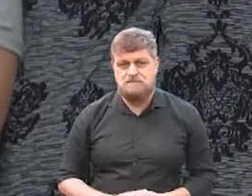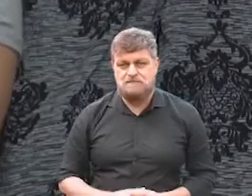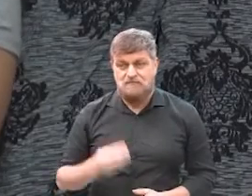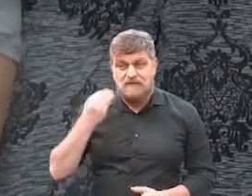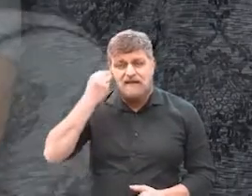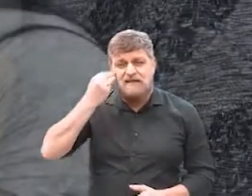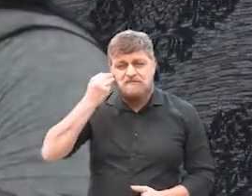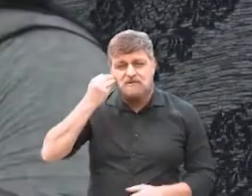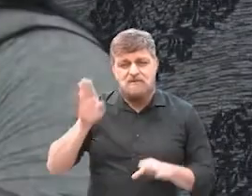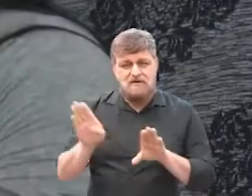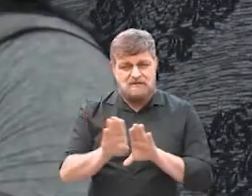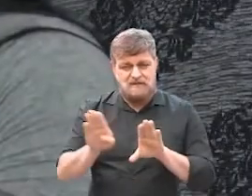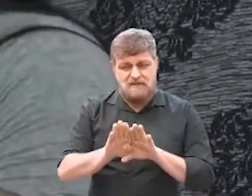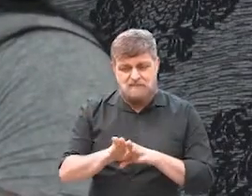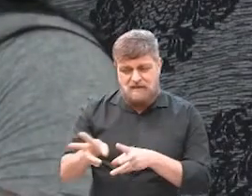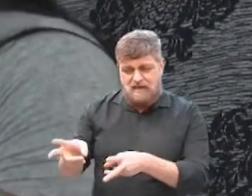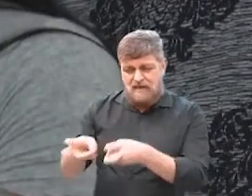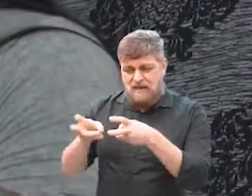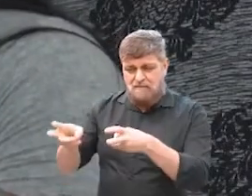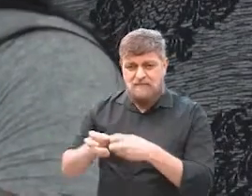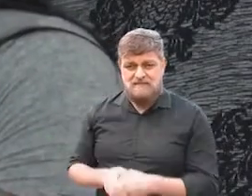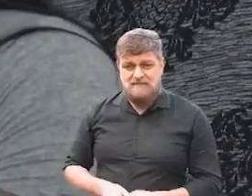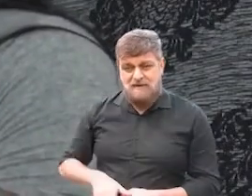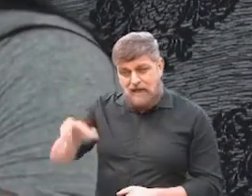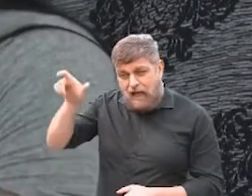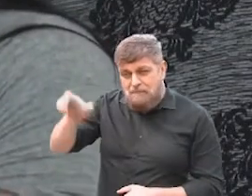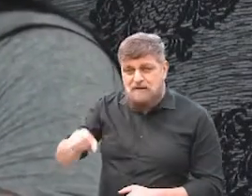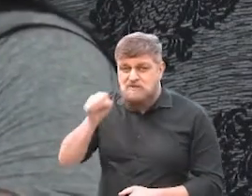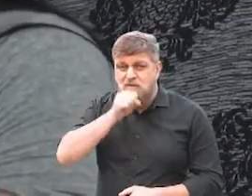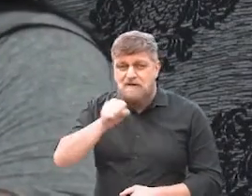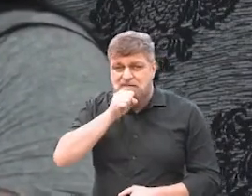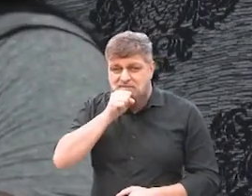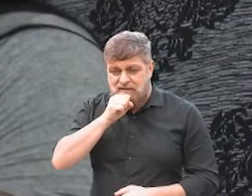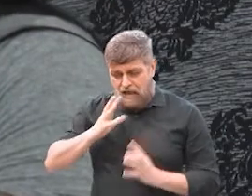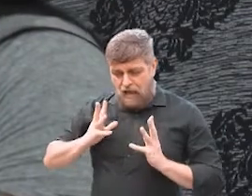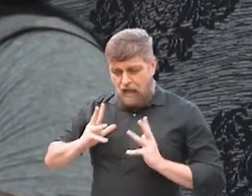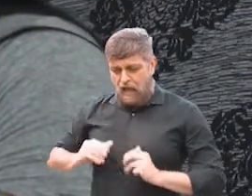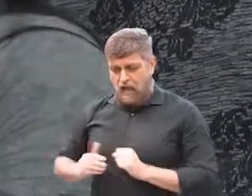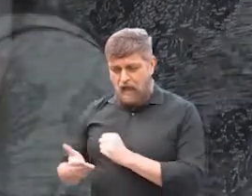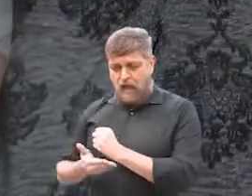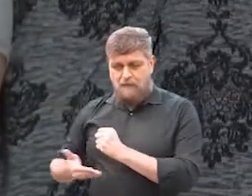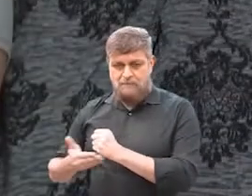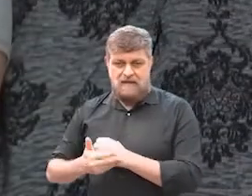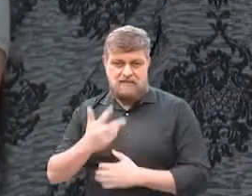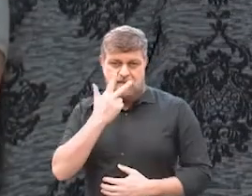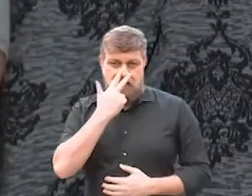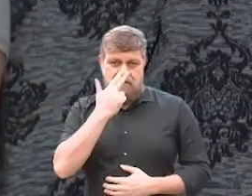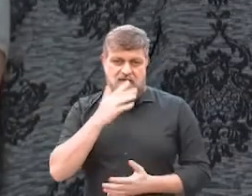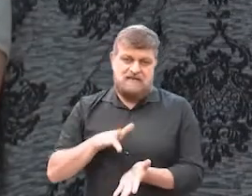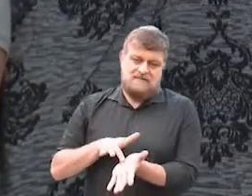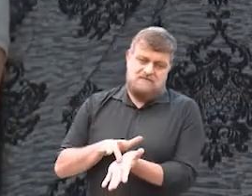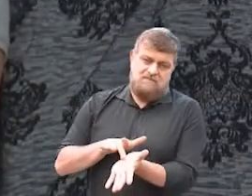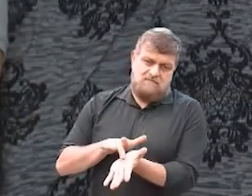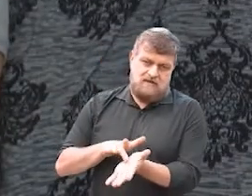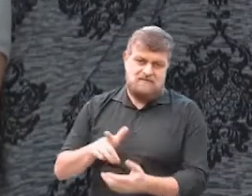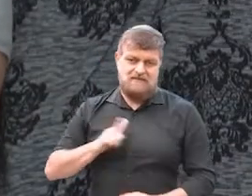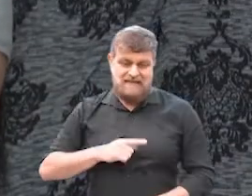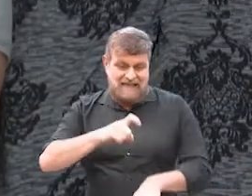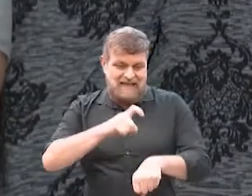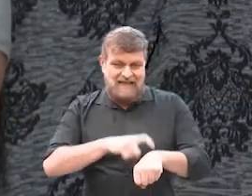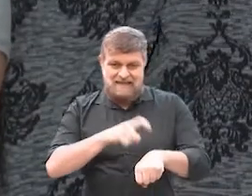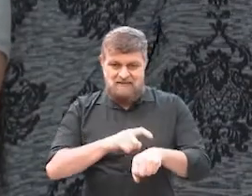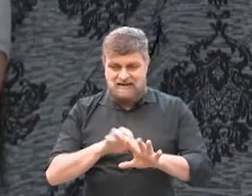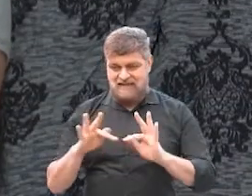você faz? Vivenciou também negligências com a higiene básica dos idosos. É muito maquiado, né? Porque assim, quando